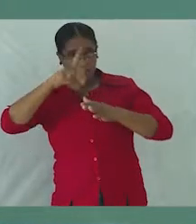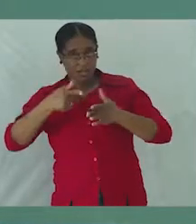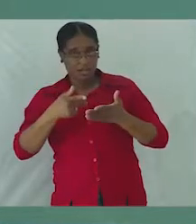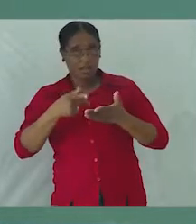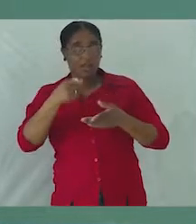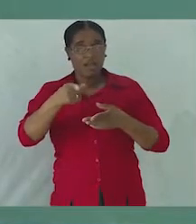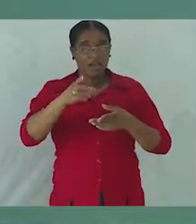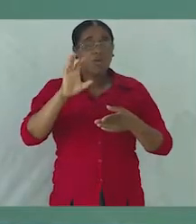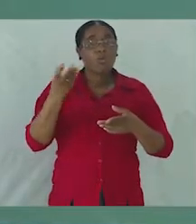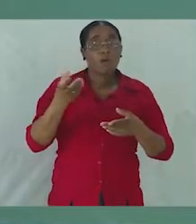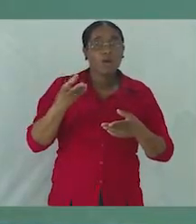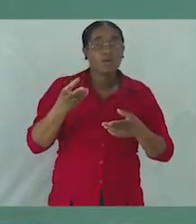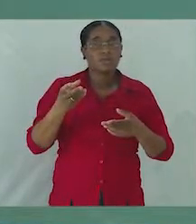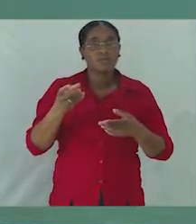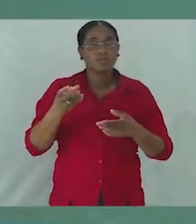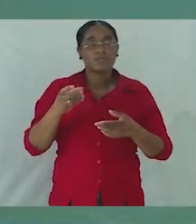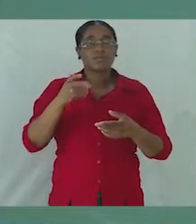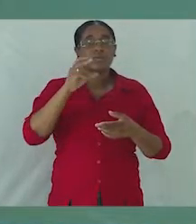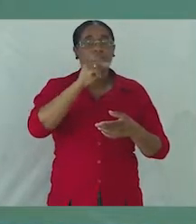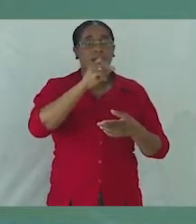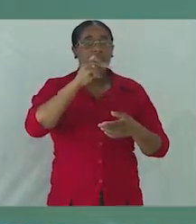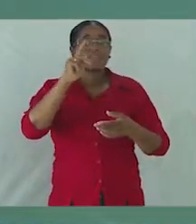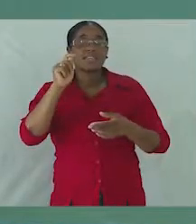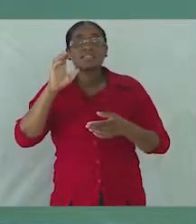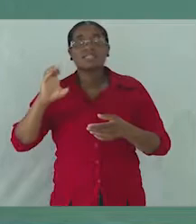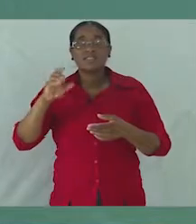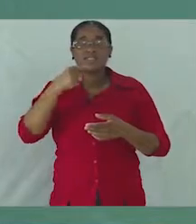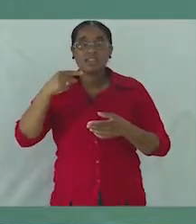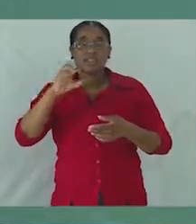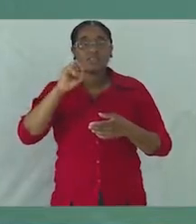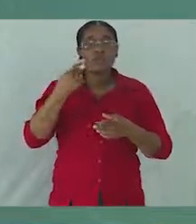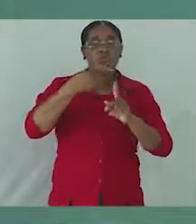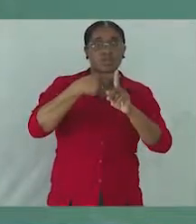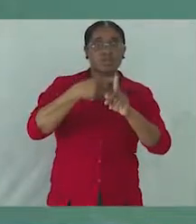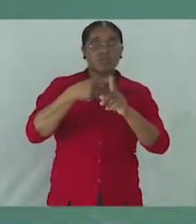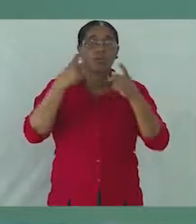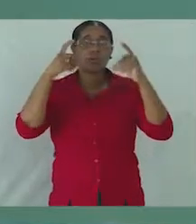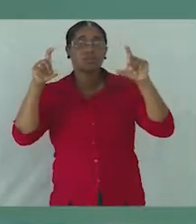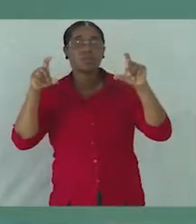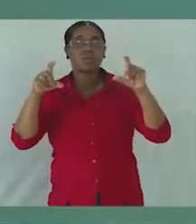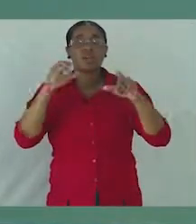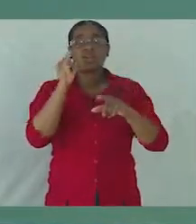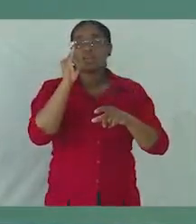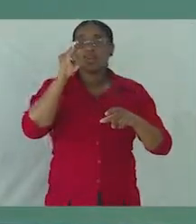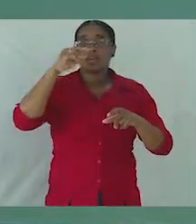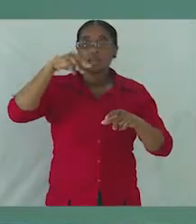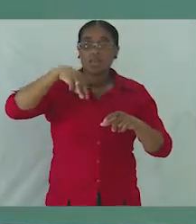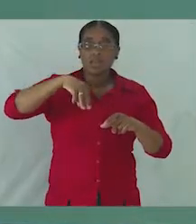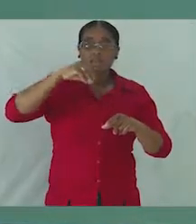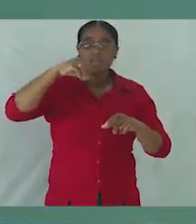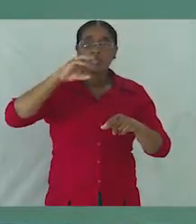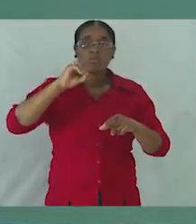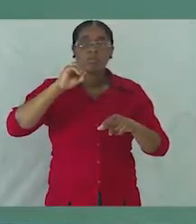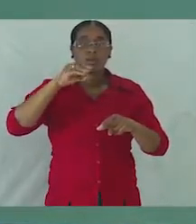quando o coeficiente A e o coeficiente C são negativos ou são positivos, a equação é impossível. Então, eu vou